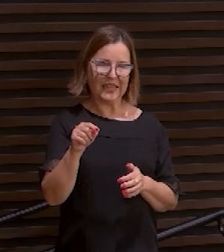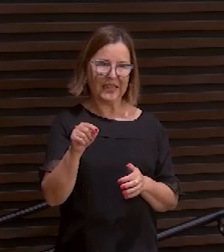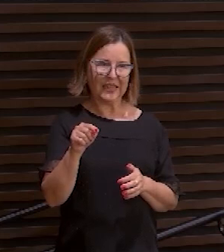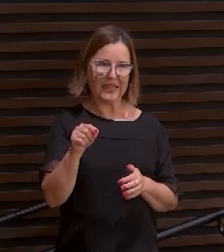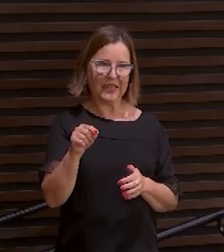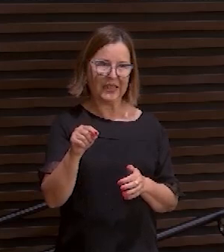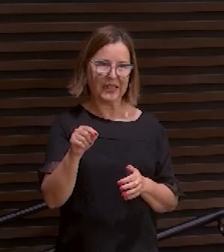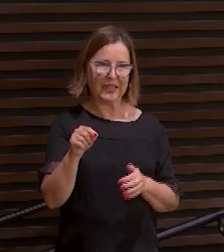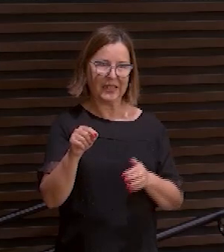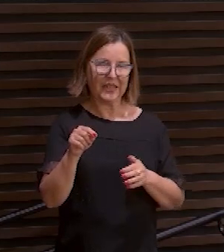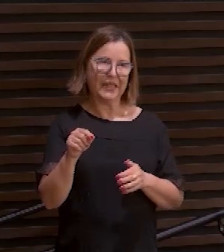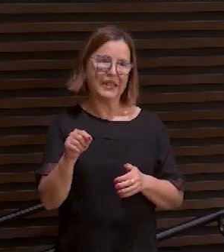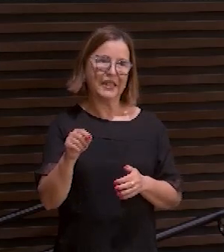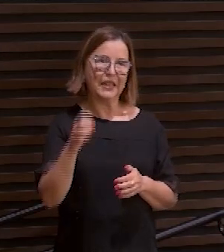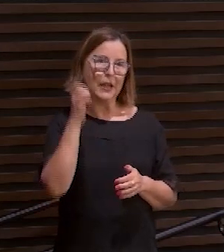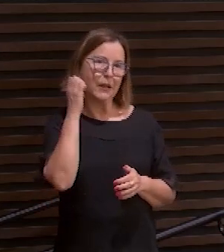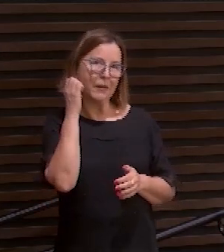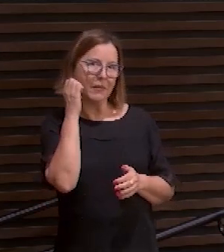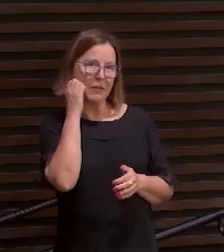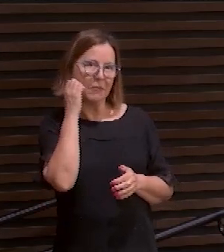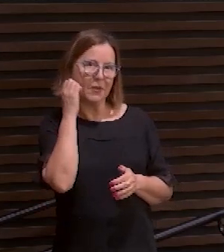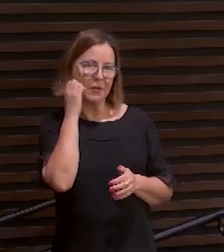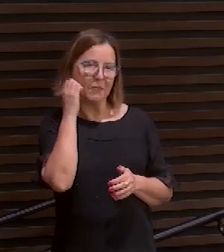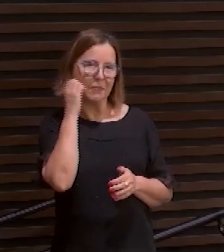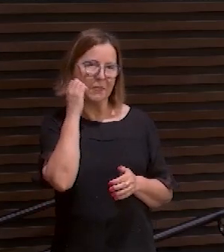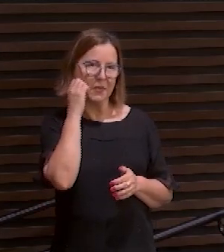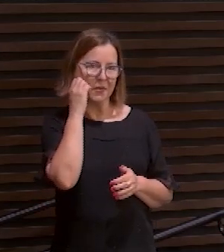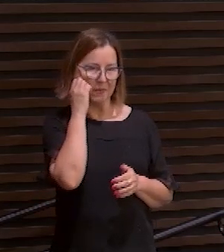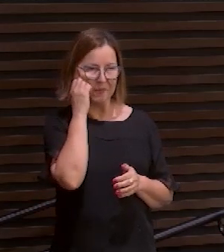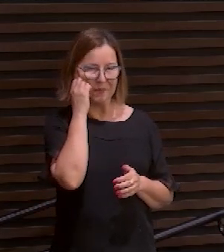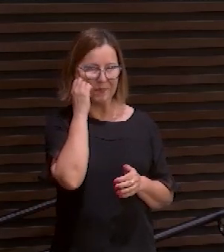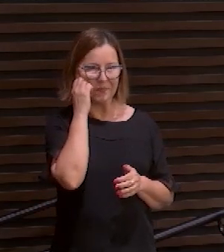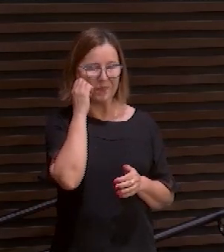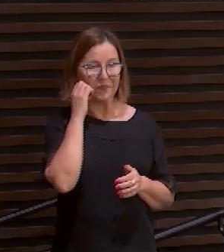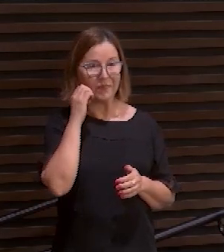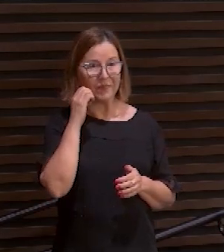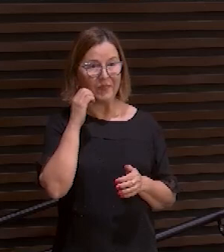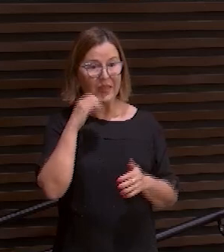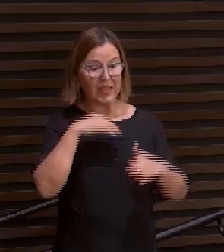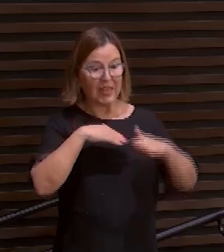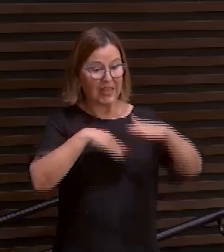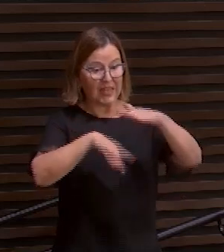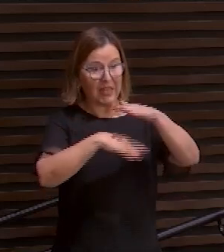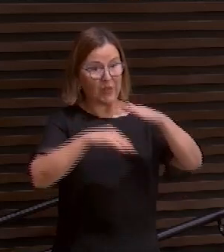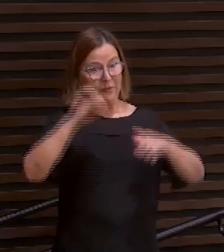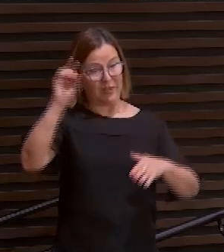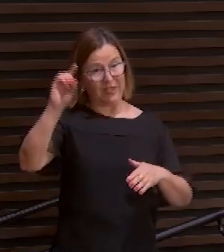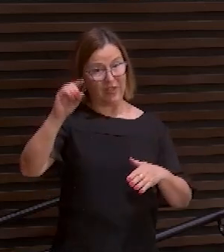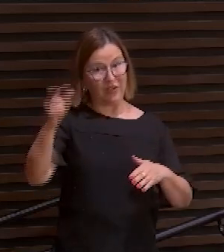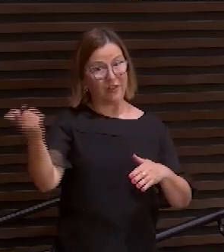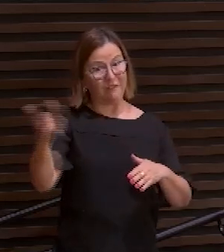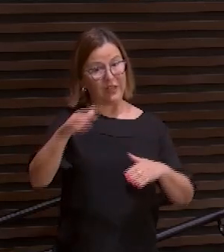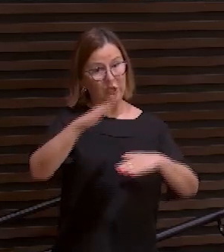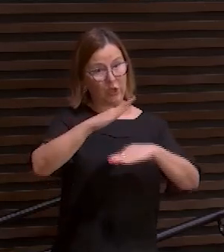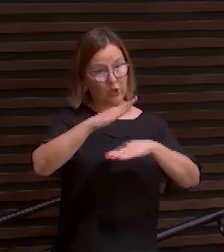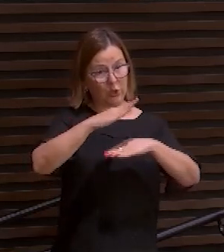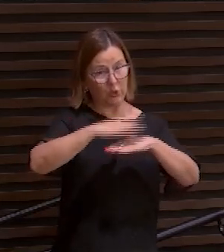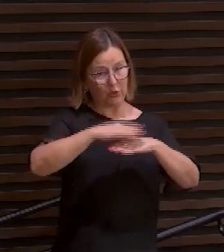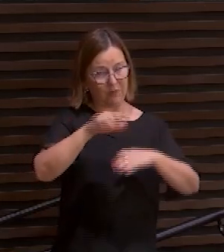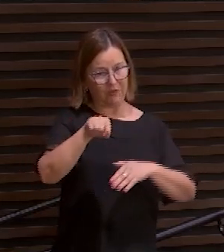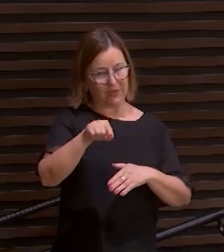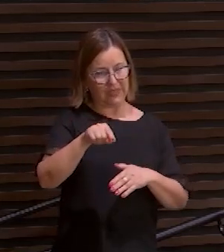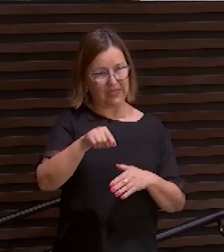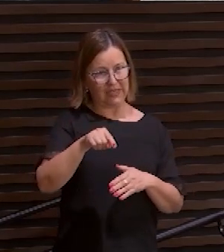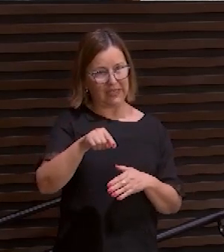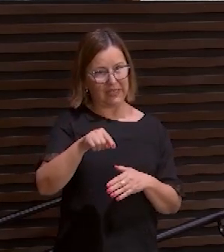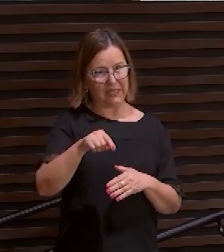o recipiente da sombra do Altíssimo, que virá sobre você. E o ente que será gerado em ti,